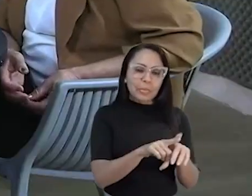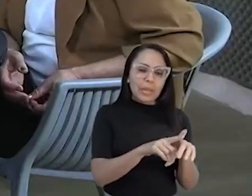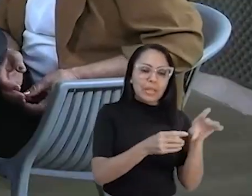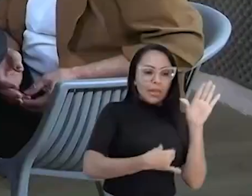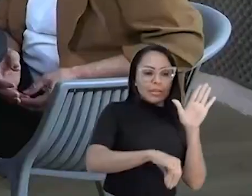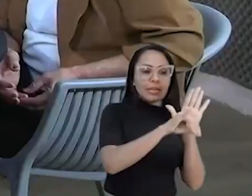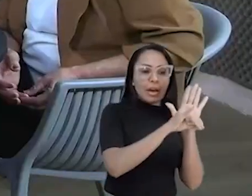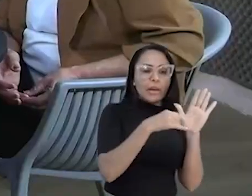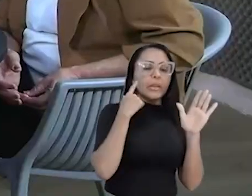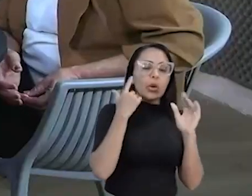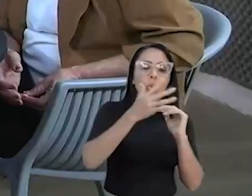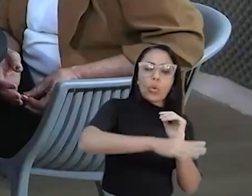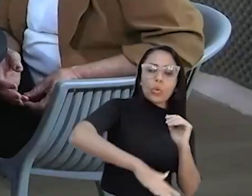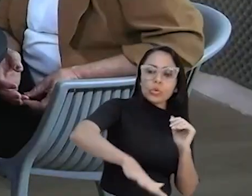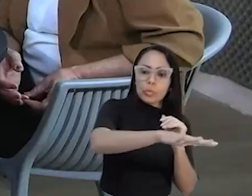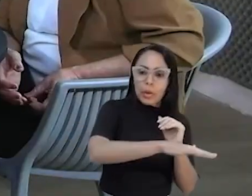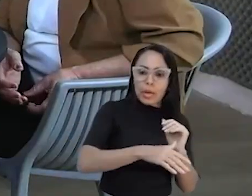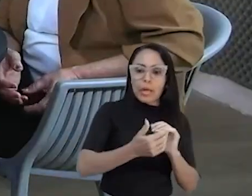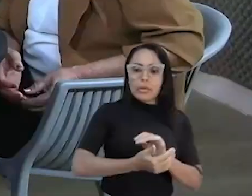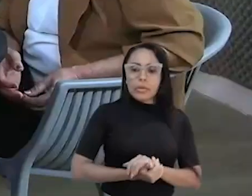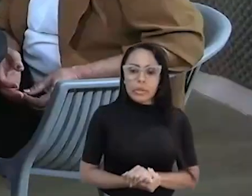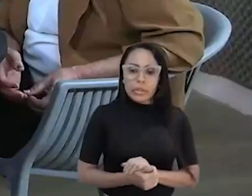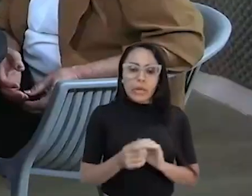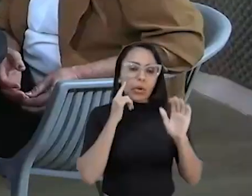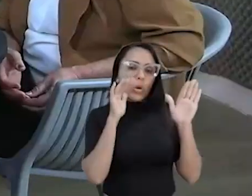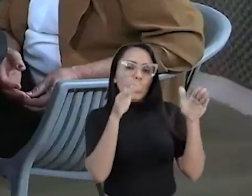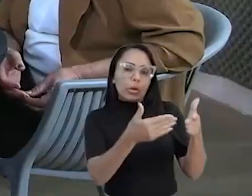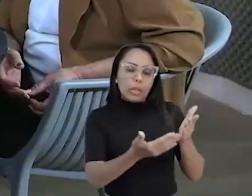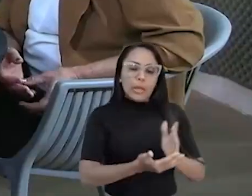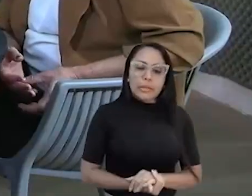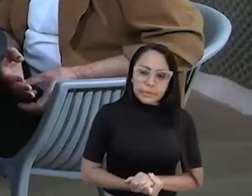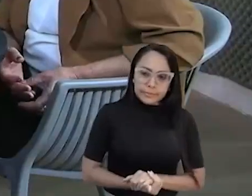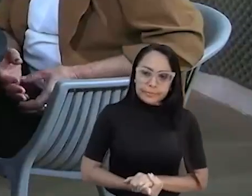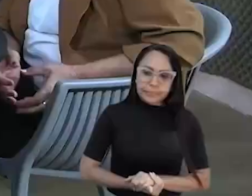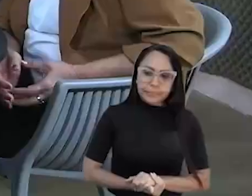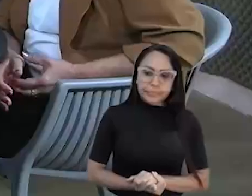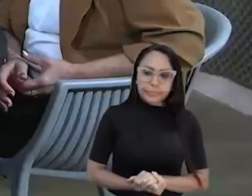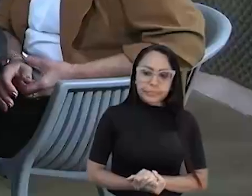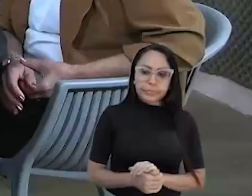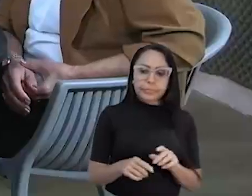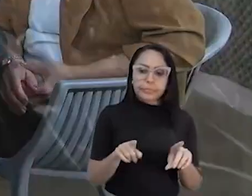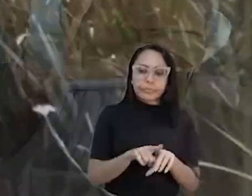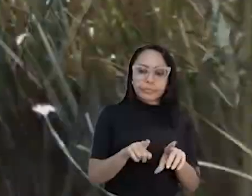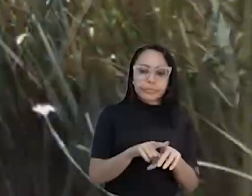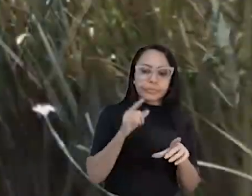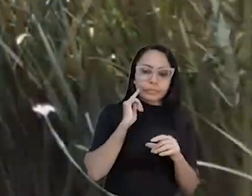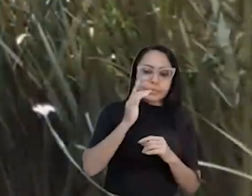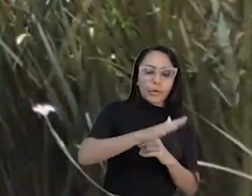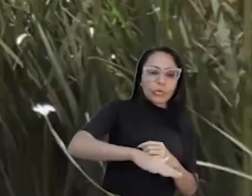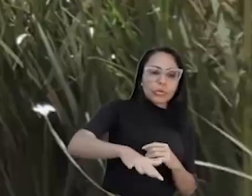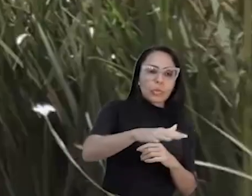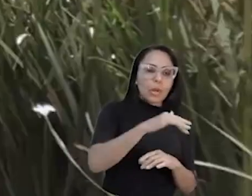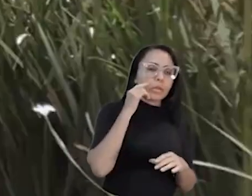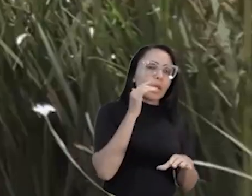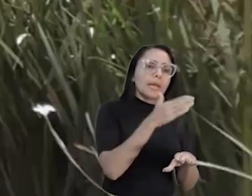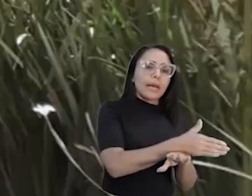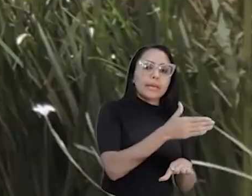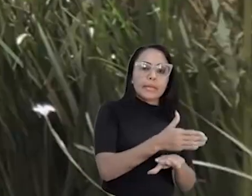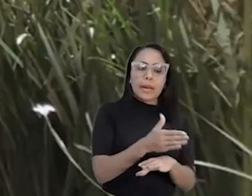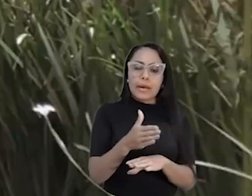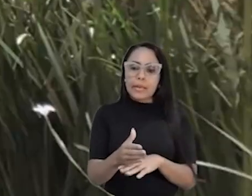Os espaços, eles estavam com esse olhar, né? Esse espaço mesmo também é um espaço da entrada, né? Que